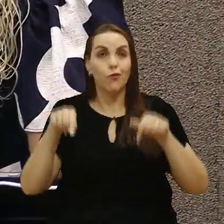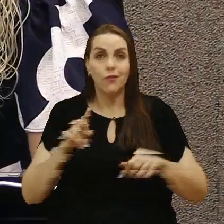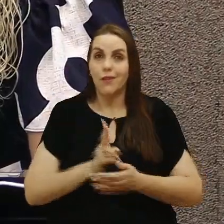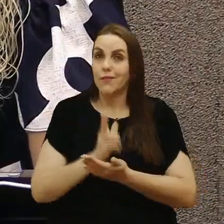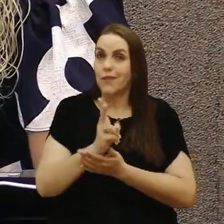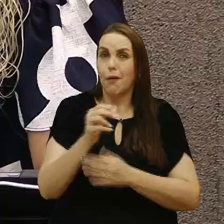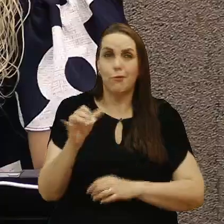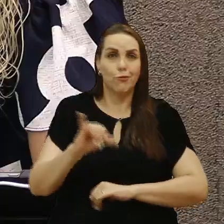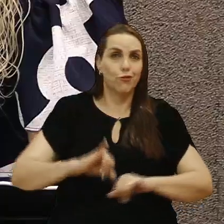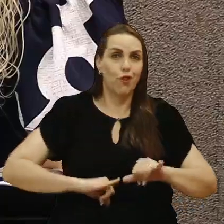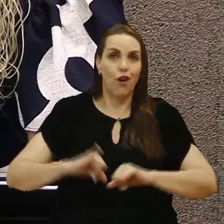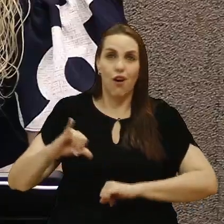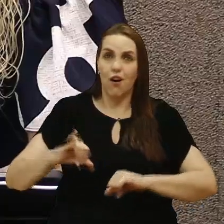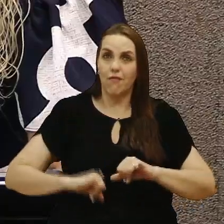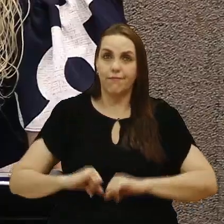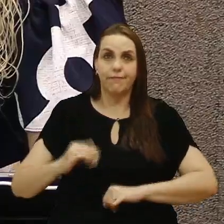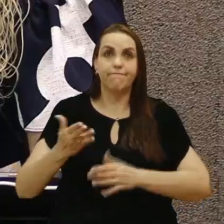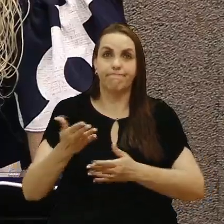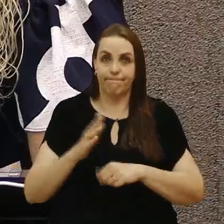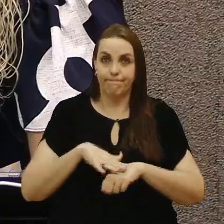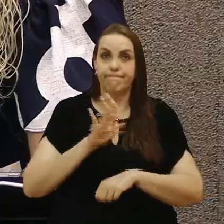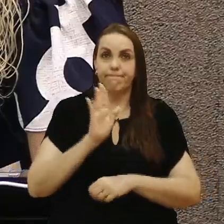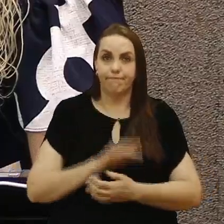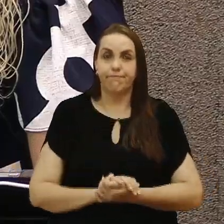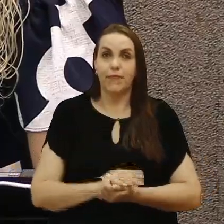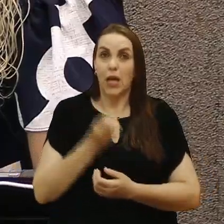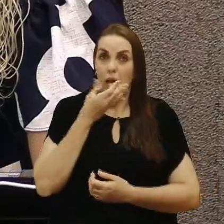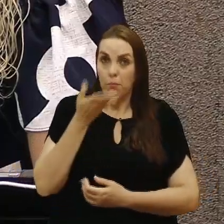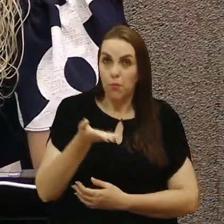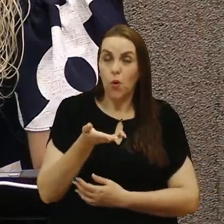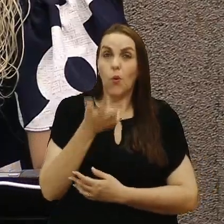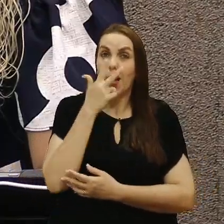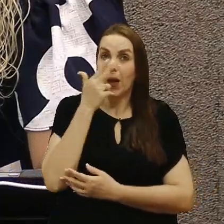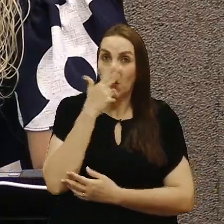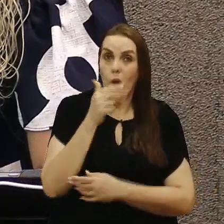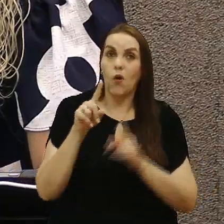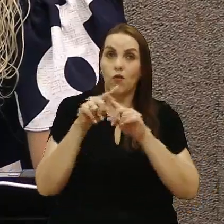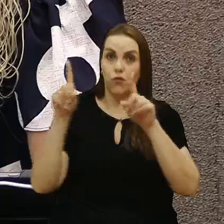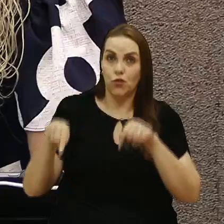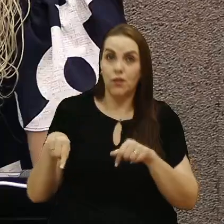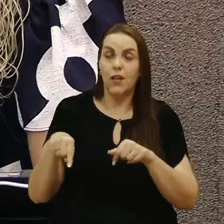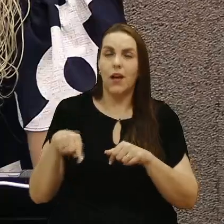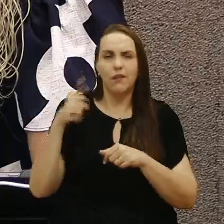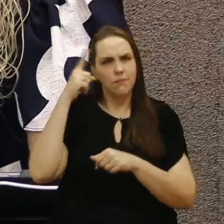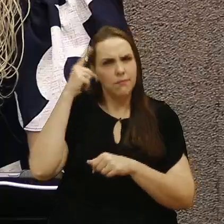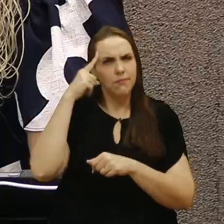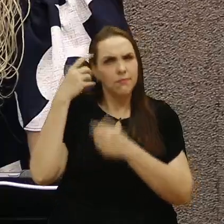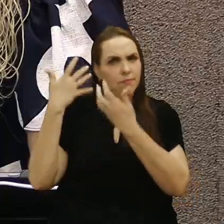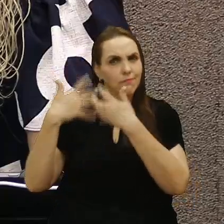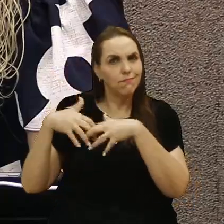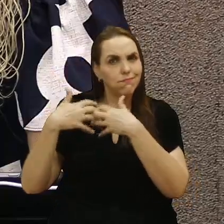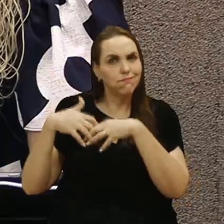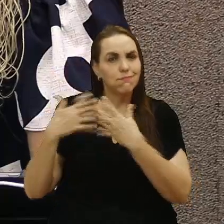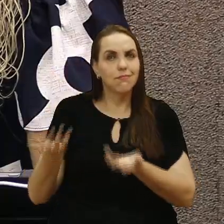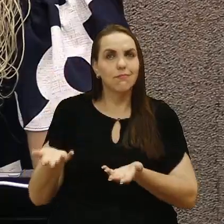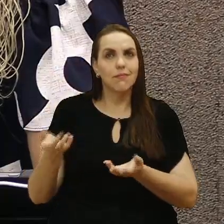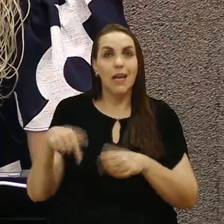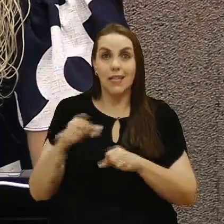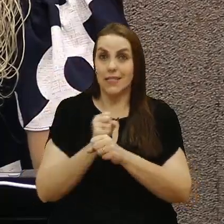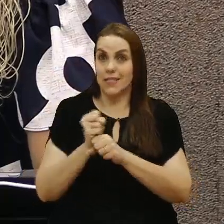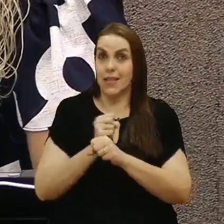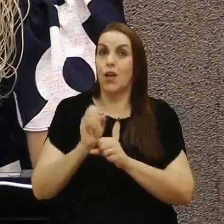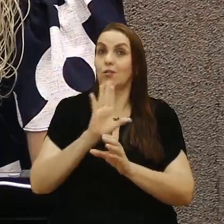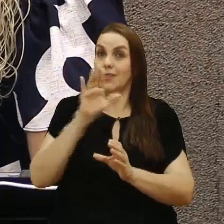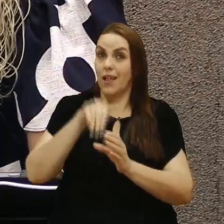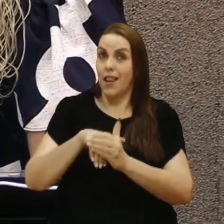sofrem mais. E é bom que esses mesmos funcionários, né, façam uma reflexão, porque esse ano nós temos eleição.